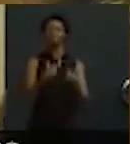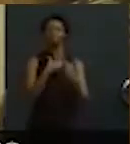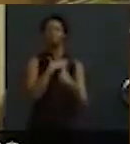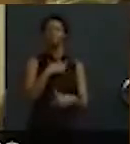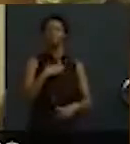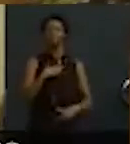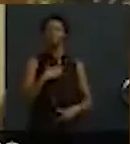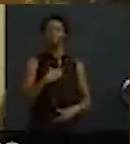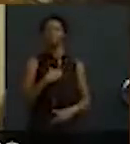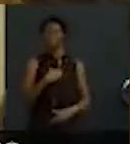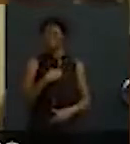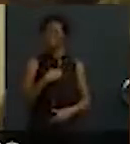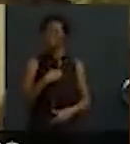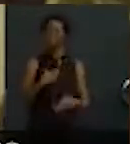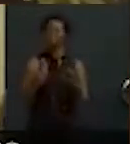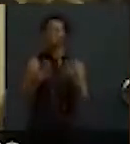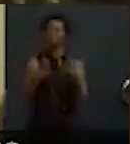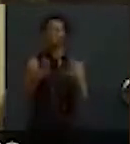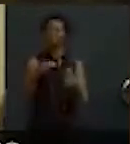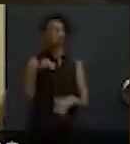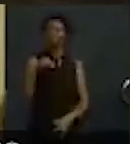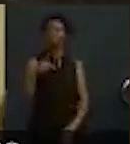Público.